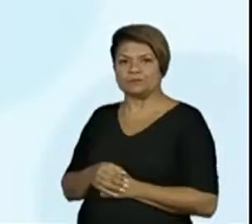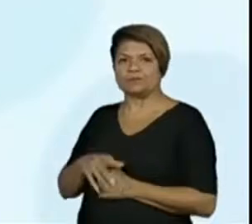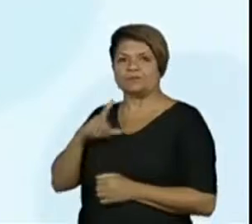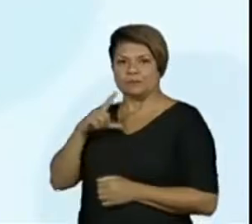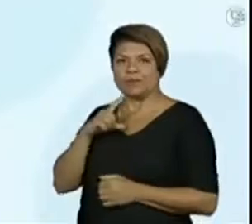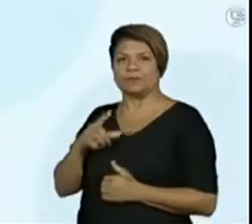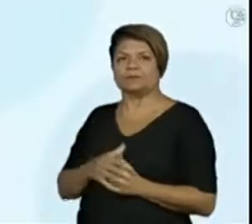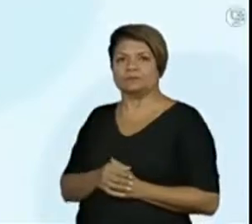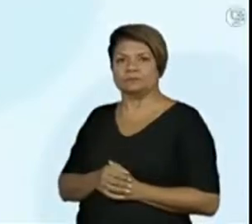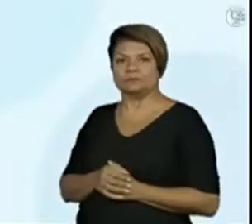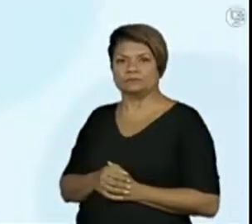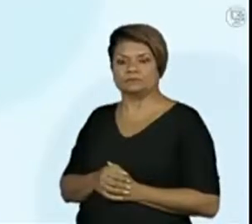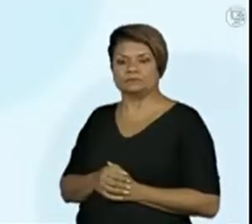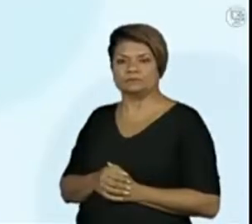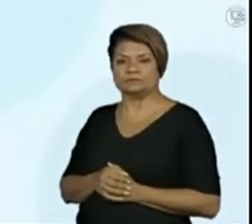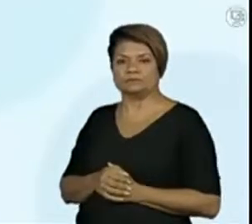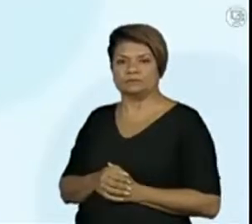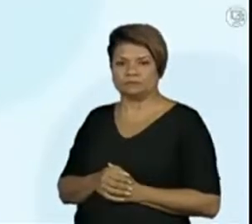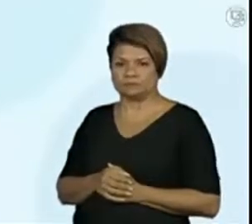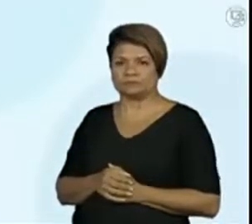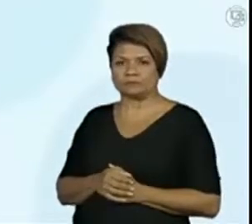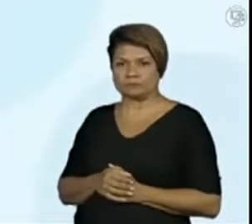desenho